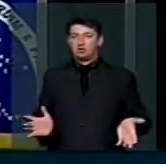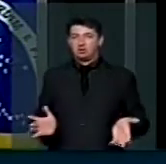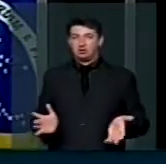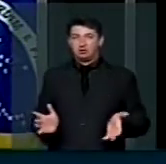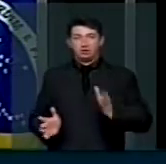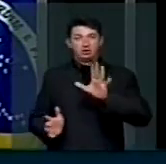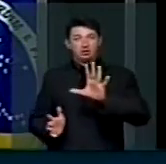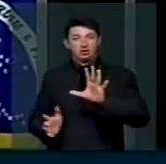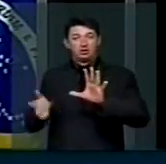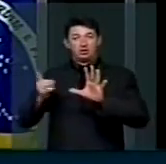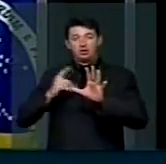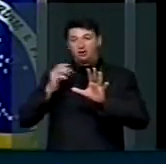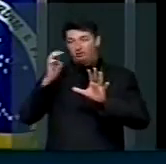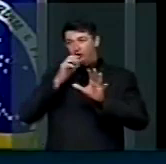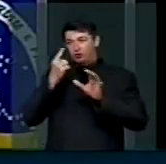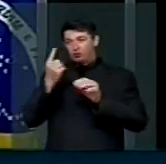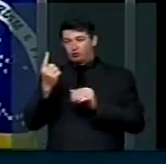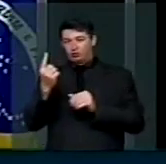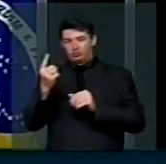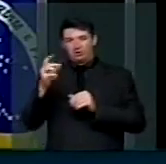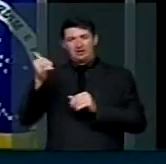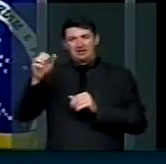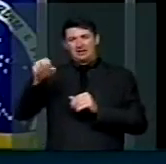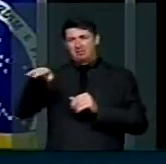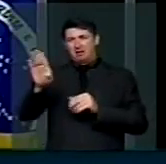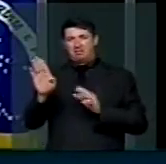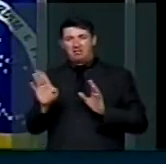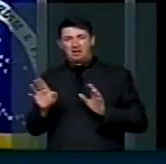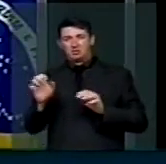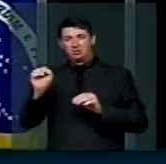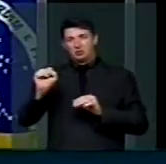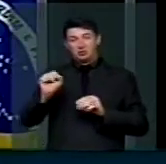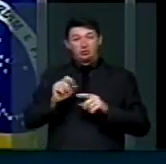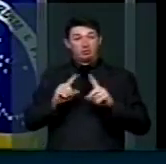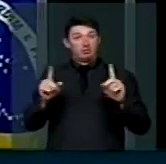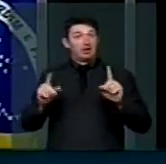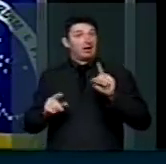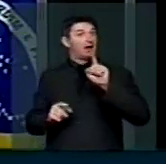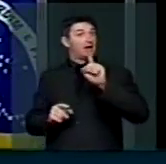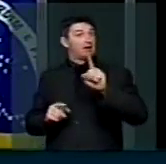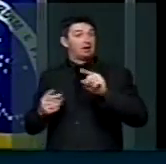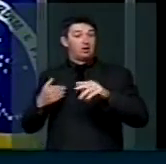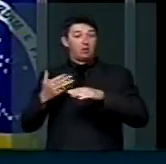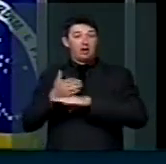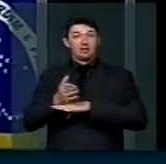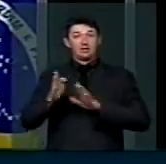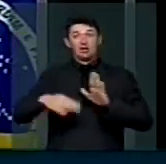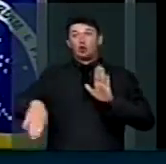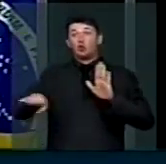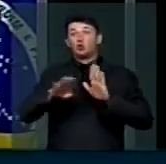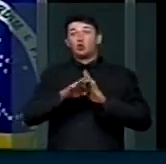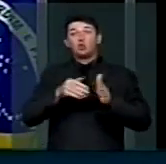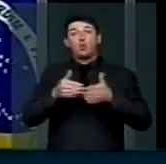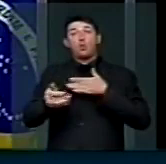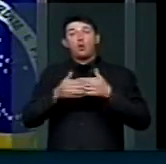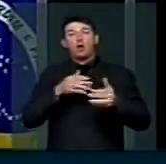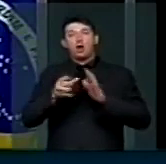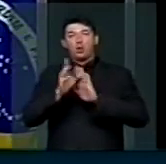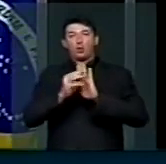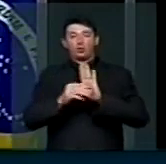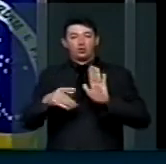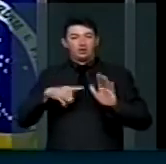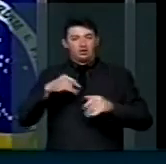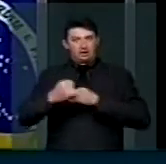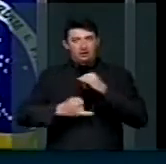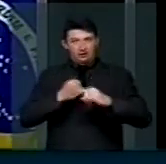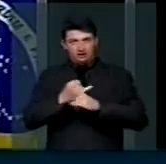nós temos uma velocidade que seja de 10 megabytes por segundo, mas aí eu acesso a todo e qualquer conteúdo disponível